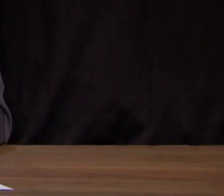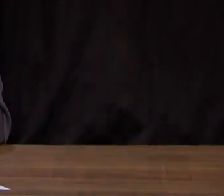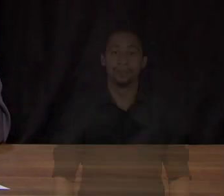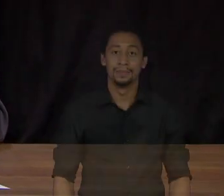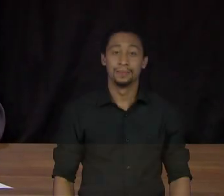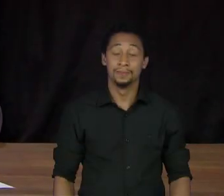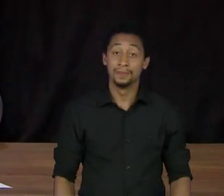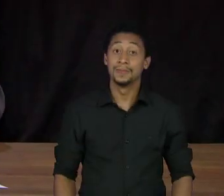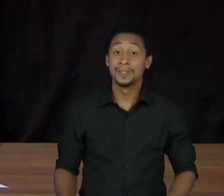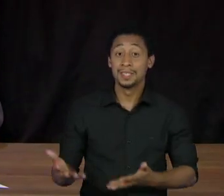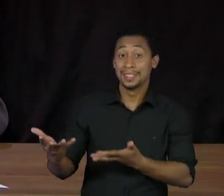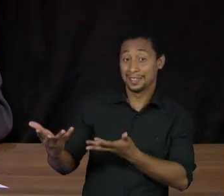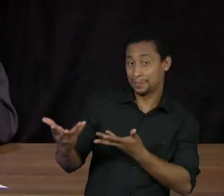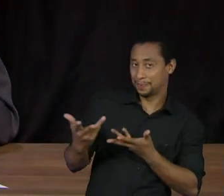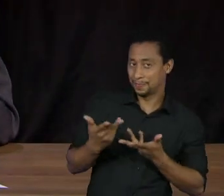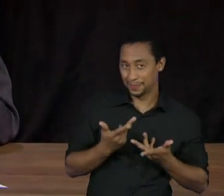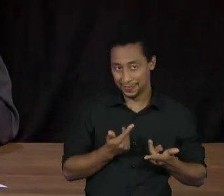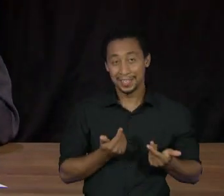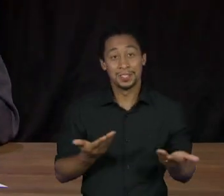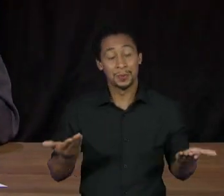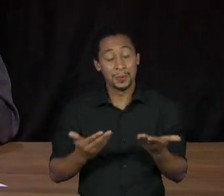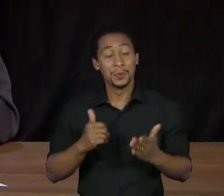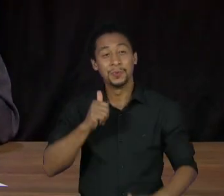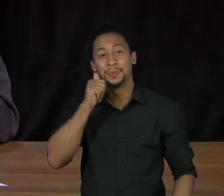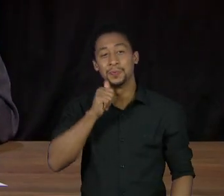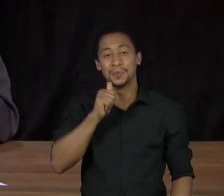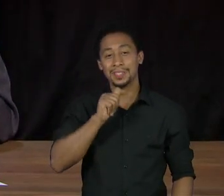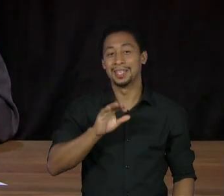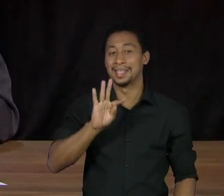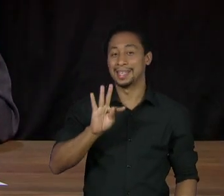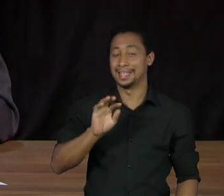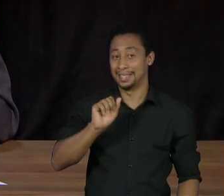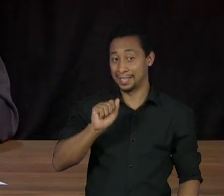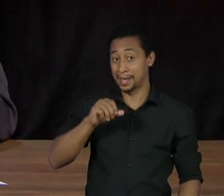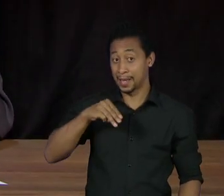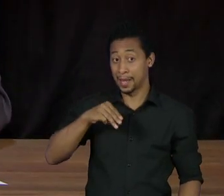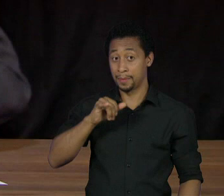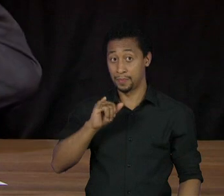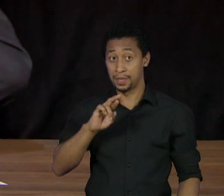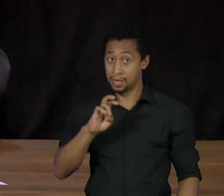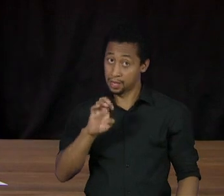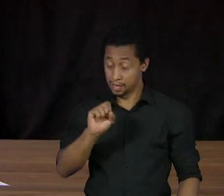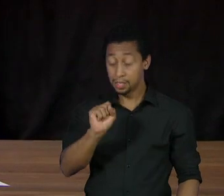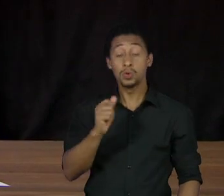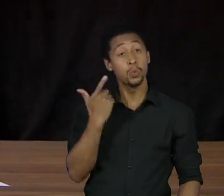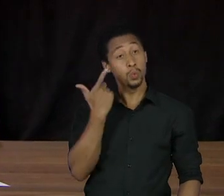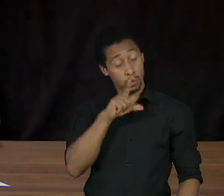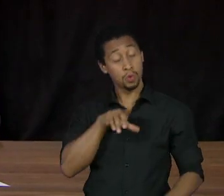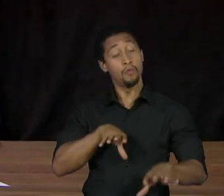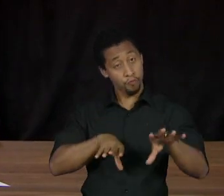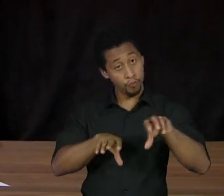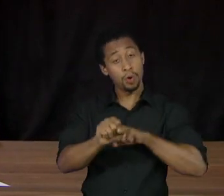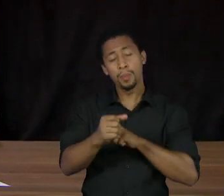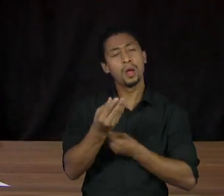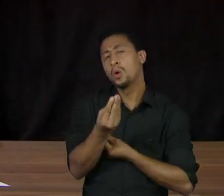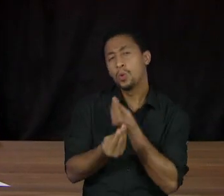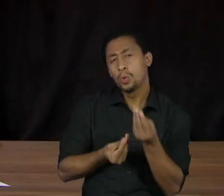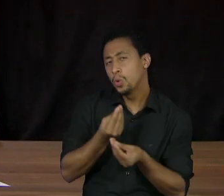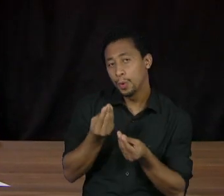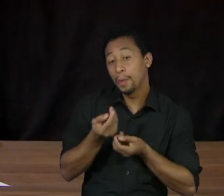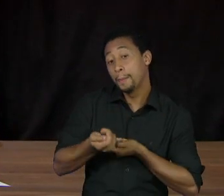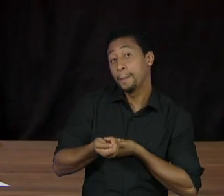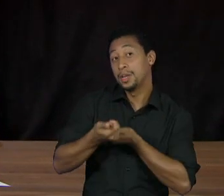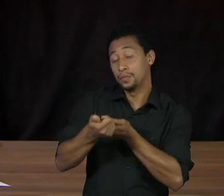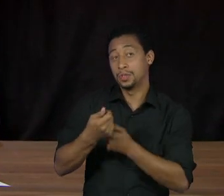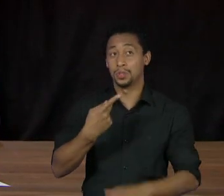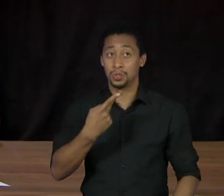A minha convidada Tamires Sampaio se formou advogada com bolsa do ProUni, foi a primeira mulher negra a presidir o centro acadêmico da Faculdade